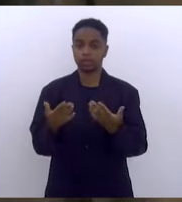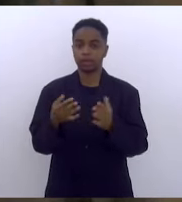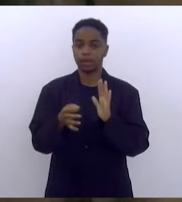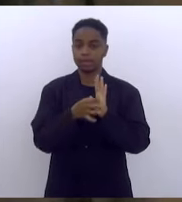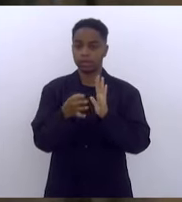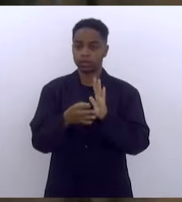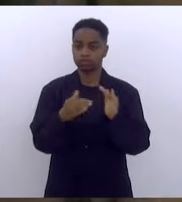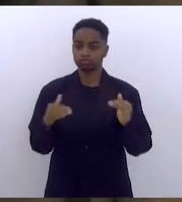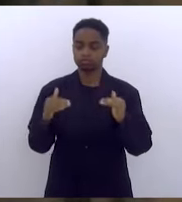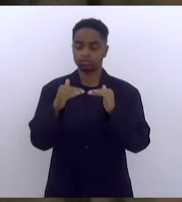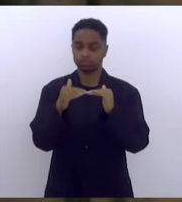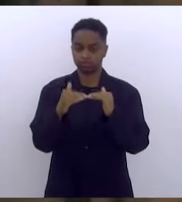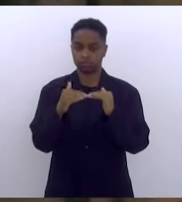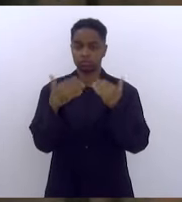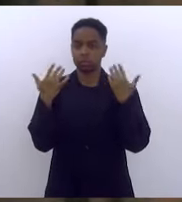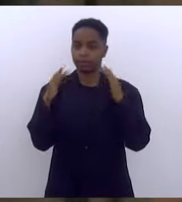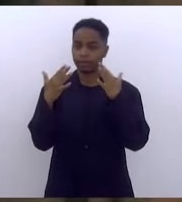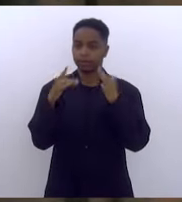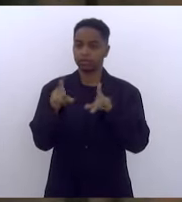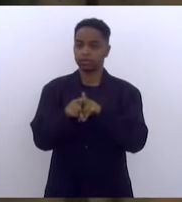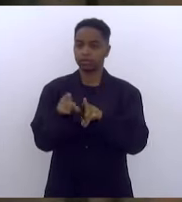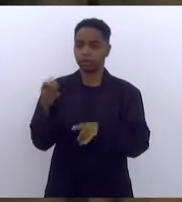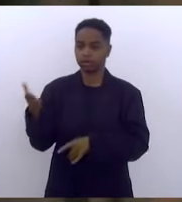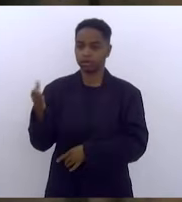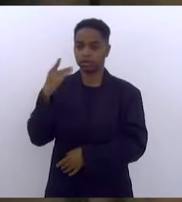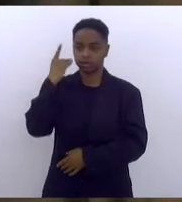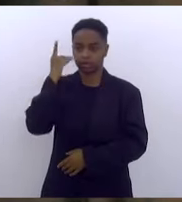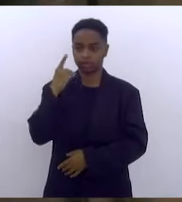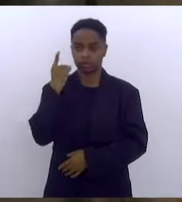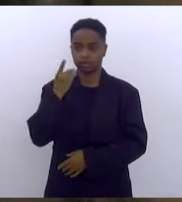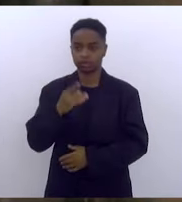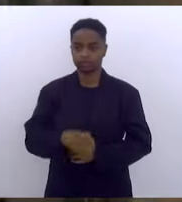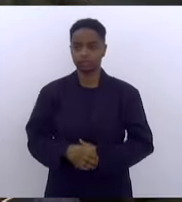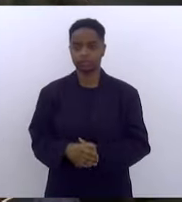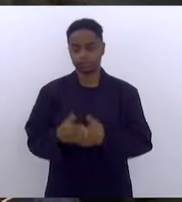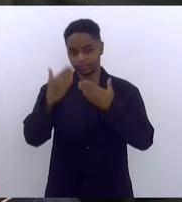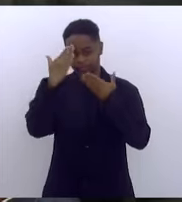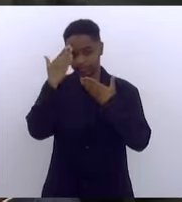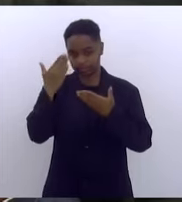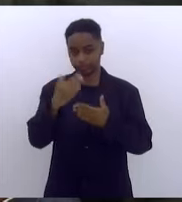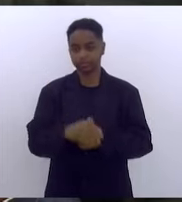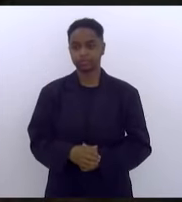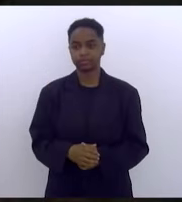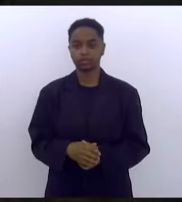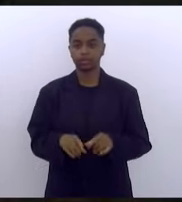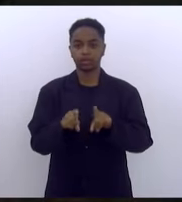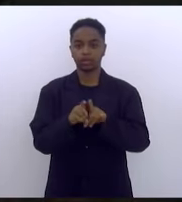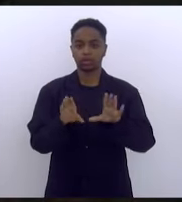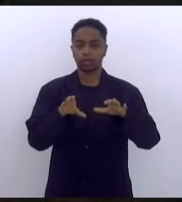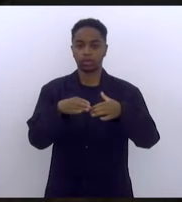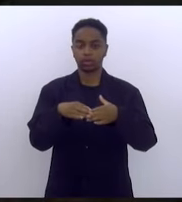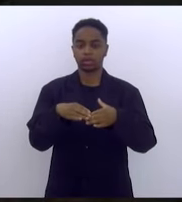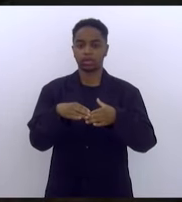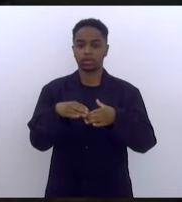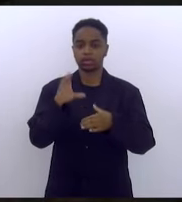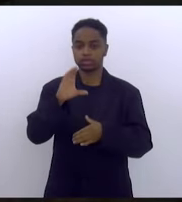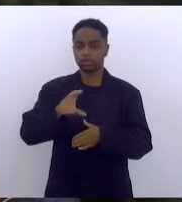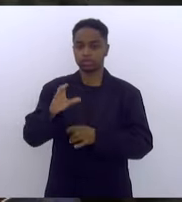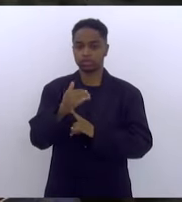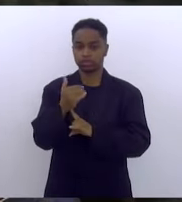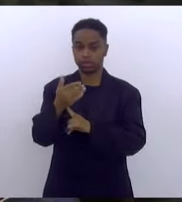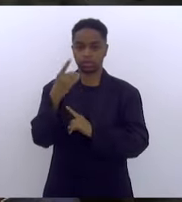é favorável, parabenizando a autora do projeto. Muito obrigado, deputado Serafini. Pela Comissão de Ciência e Tecnologia, deputado Anderson